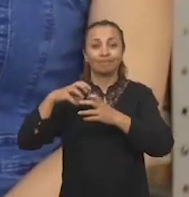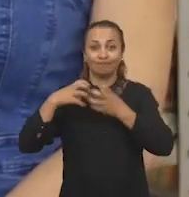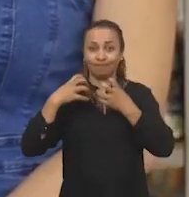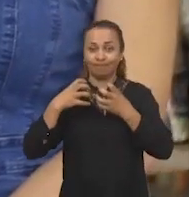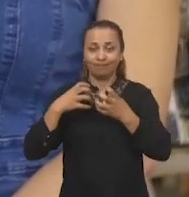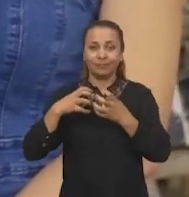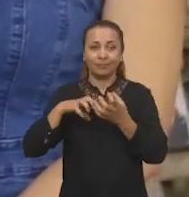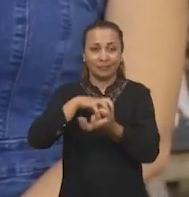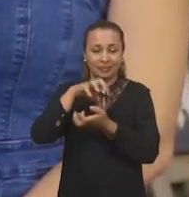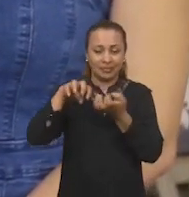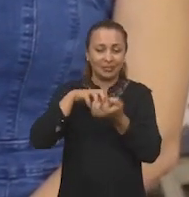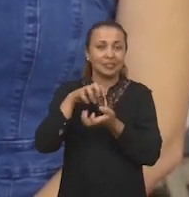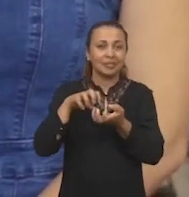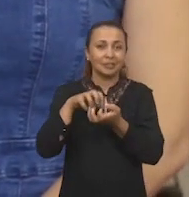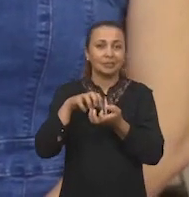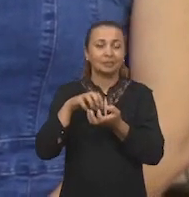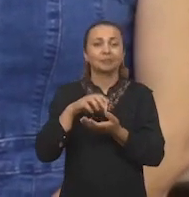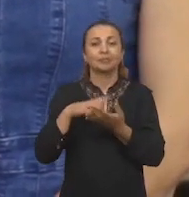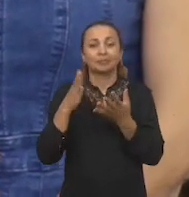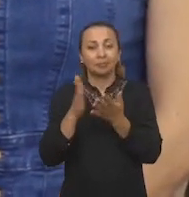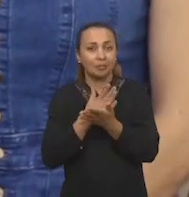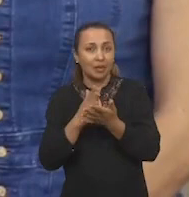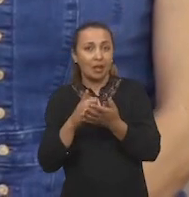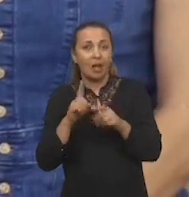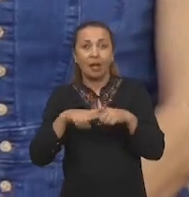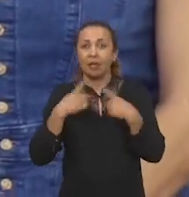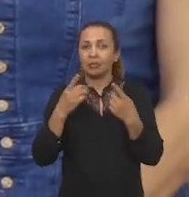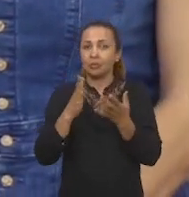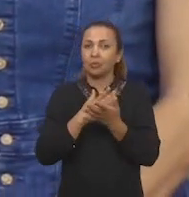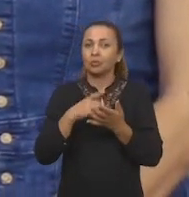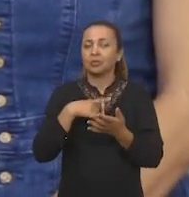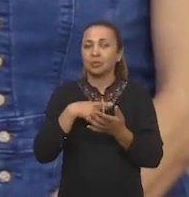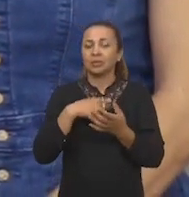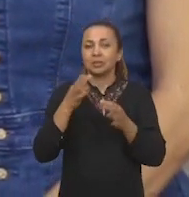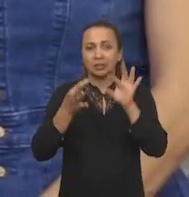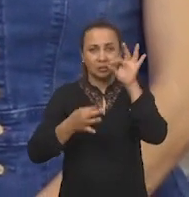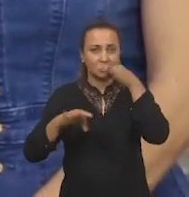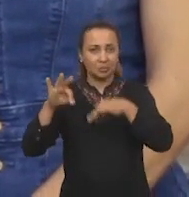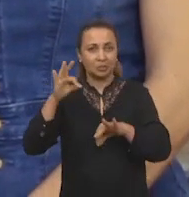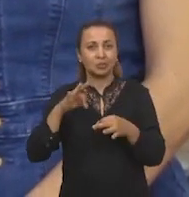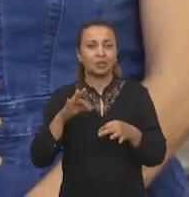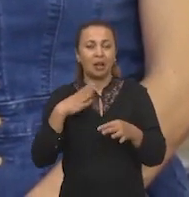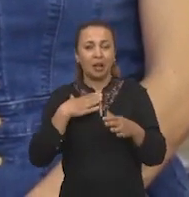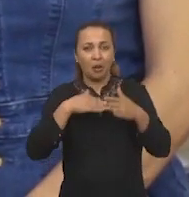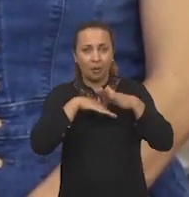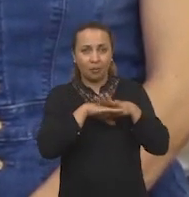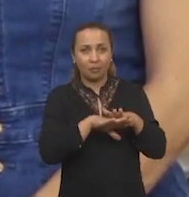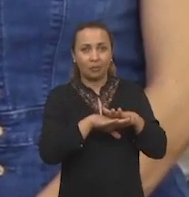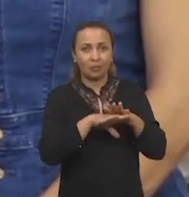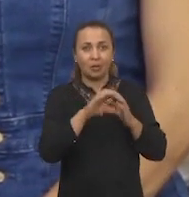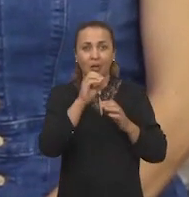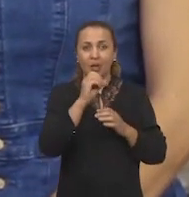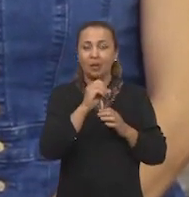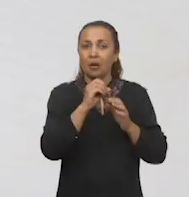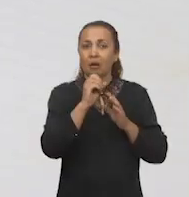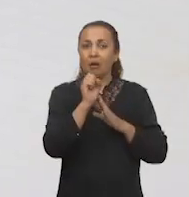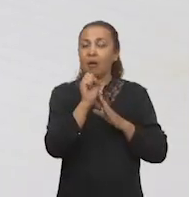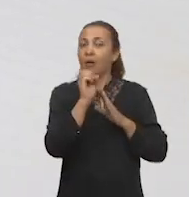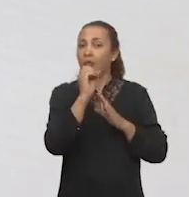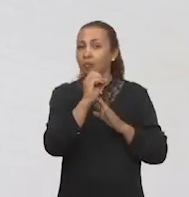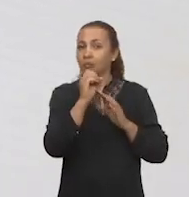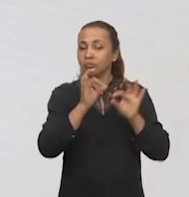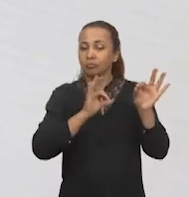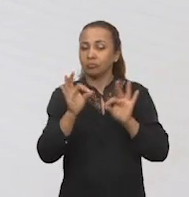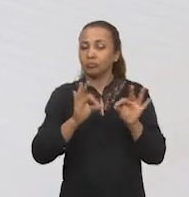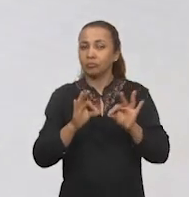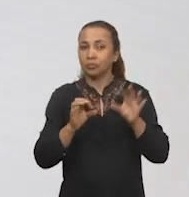alguns materiais foram preservados, né? Um deles está aqui no laboratório, que é o da Organização de Esquerda Política Operária,